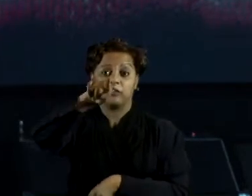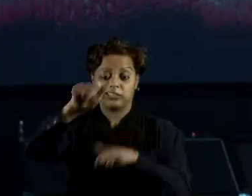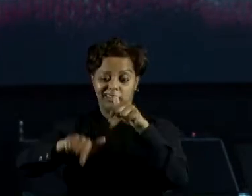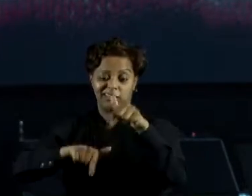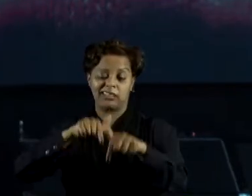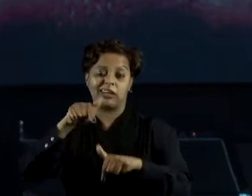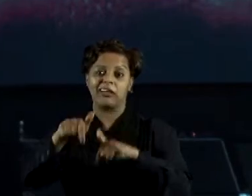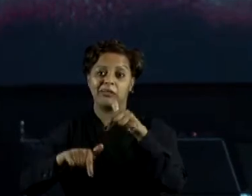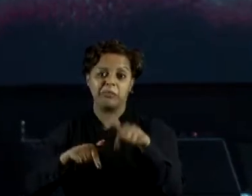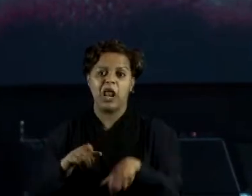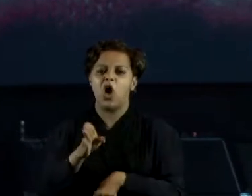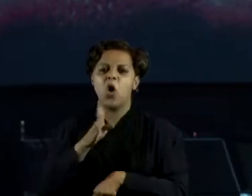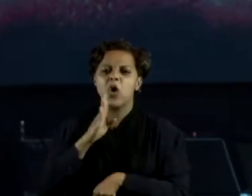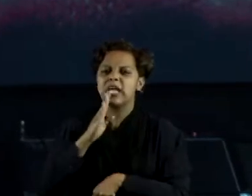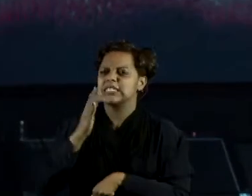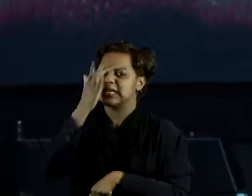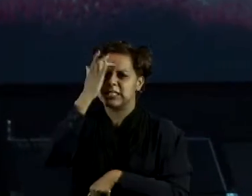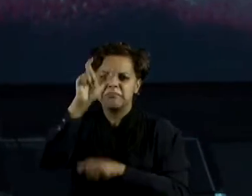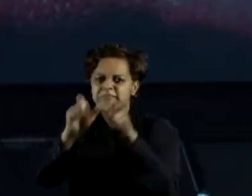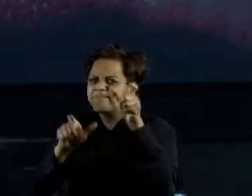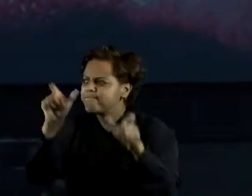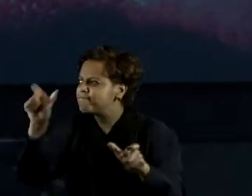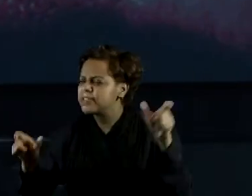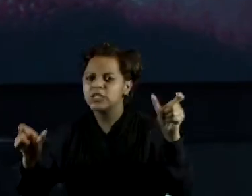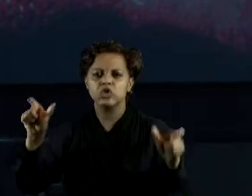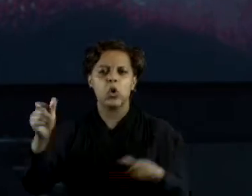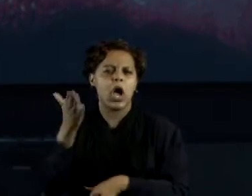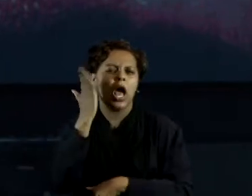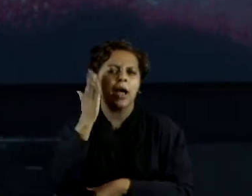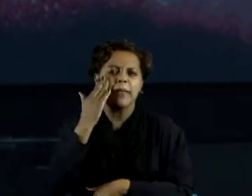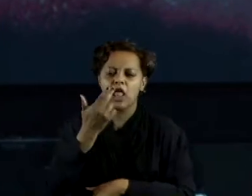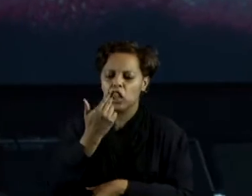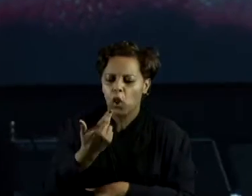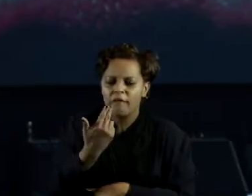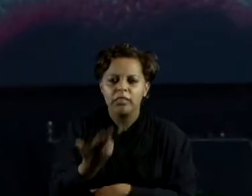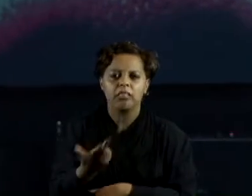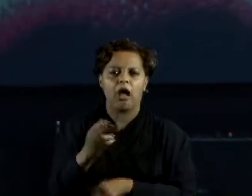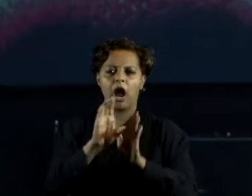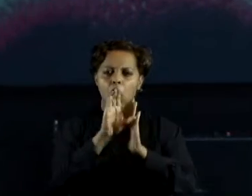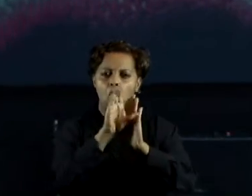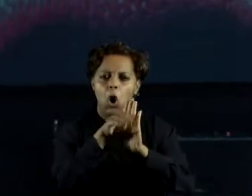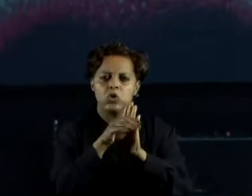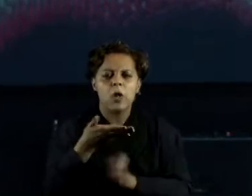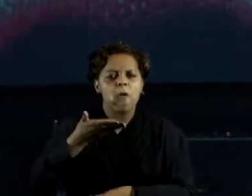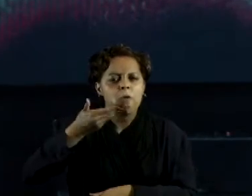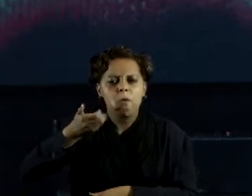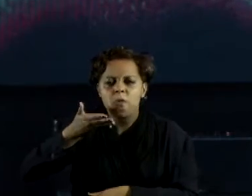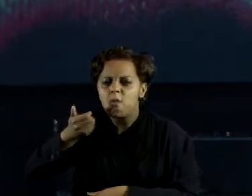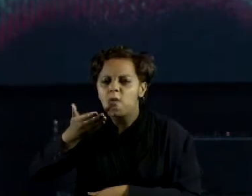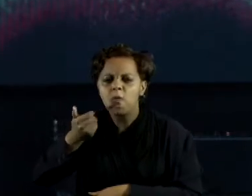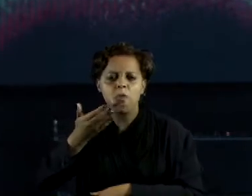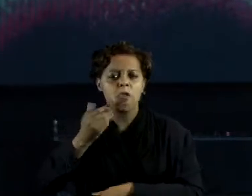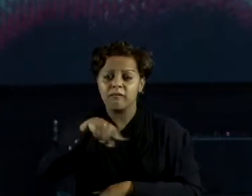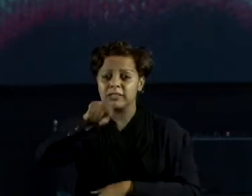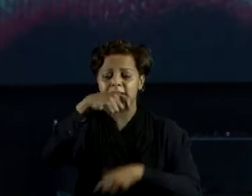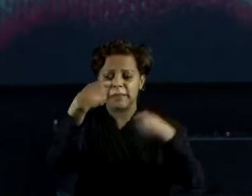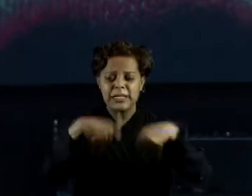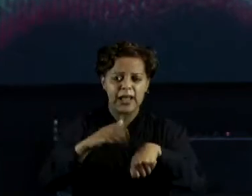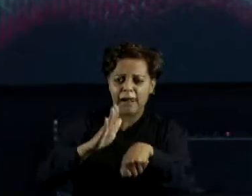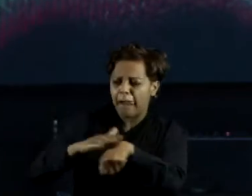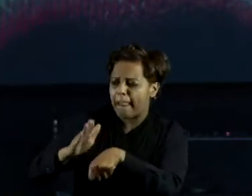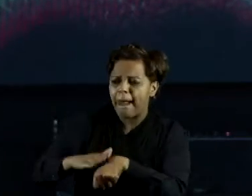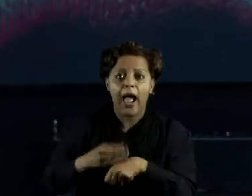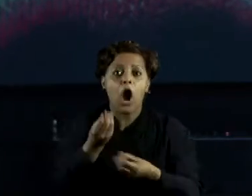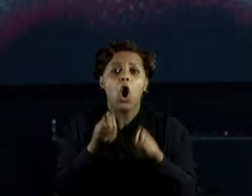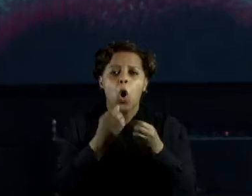mercado, conhecer as pessoas, conhecer as necessidades, os anseios, conhecer o tempo, as demandas